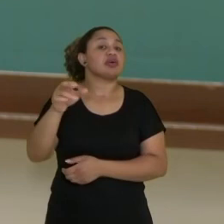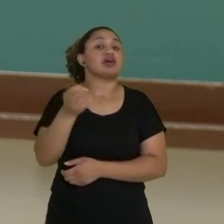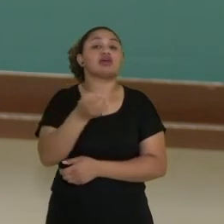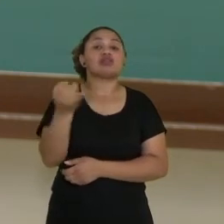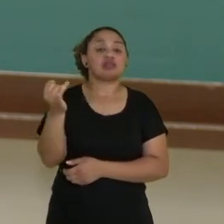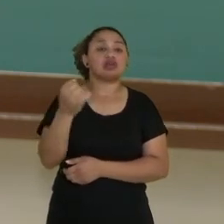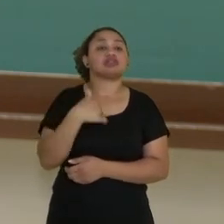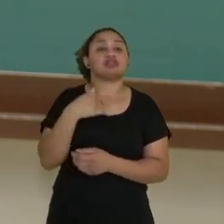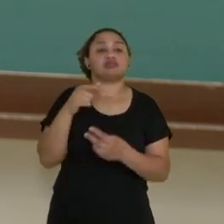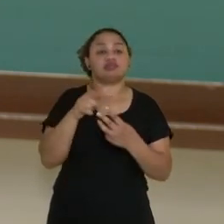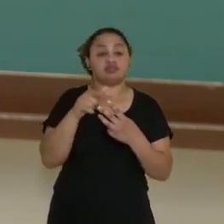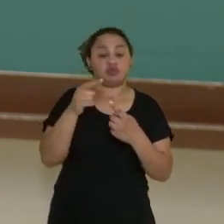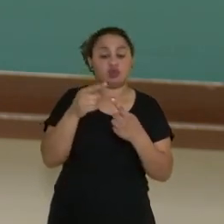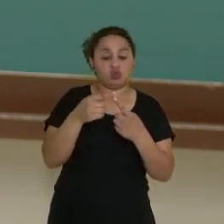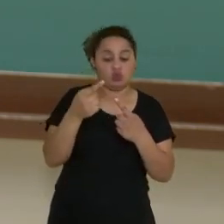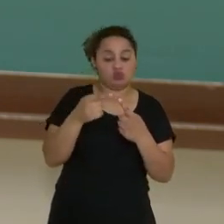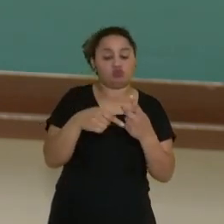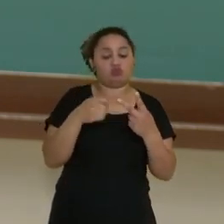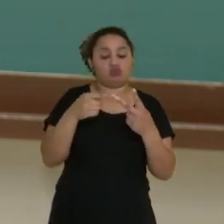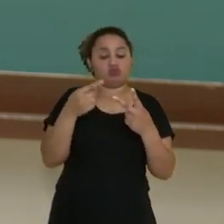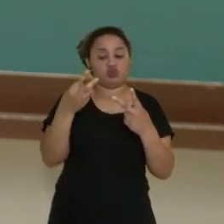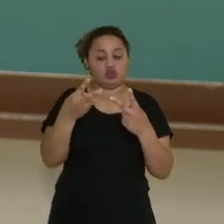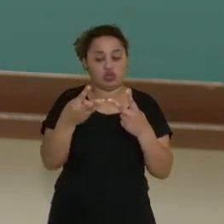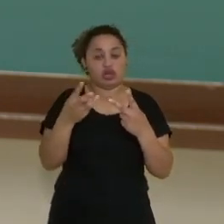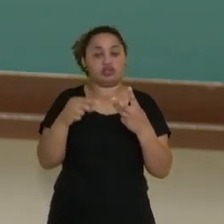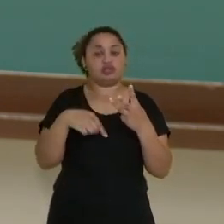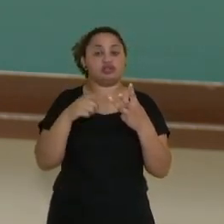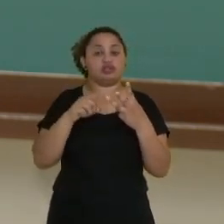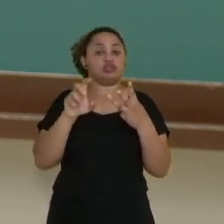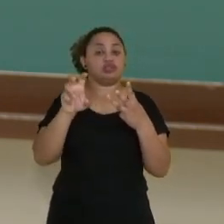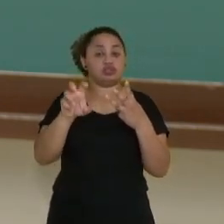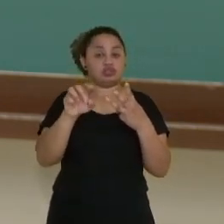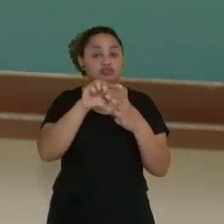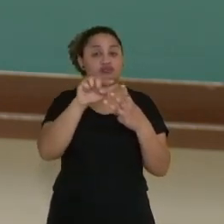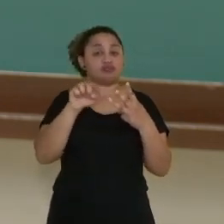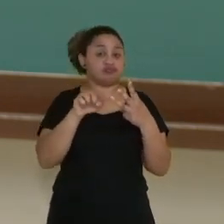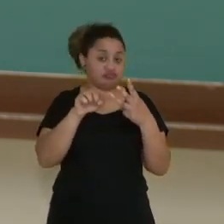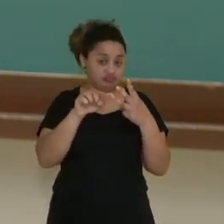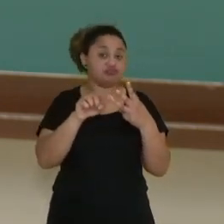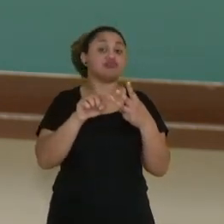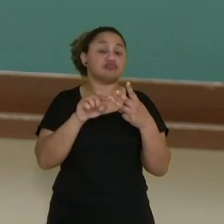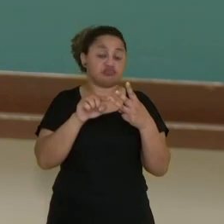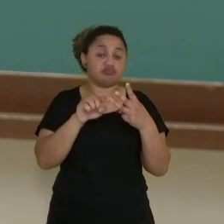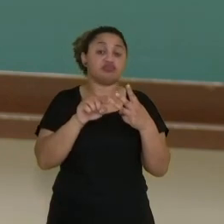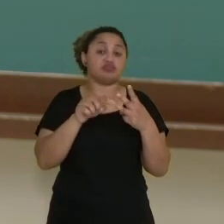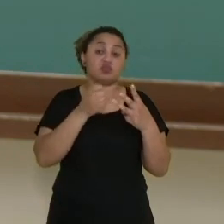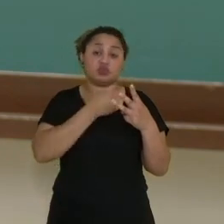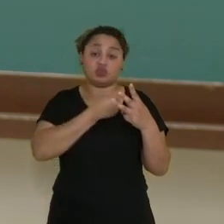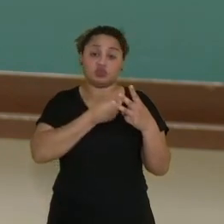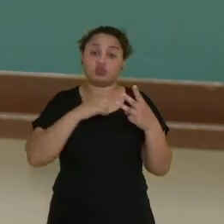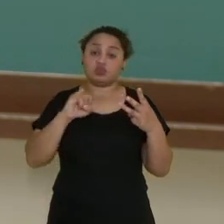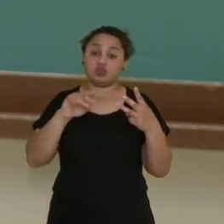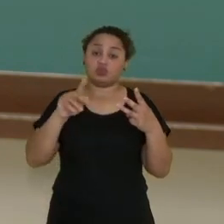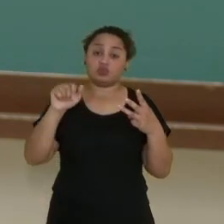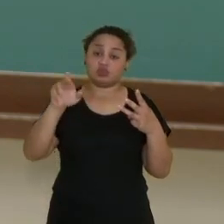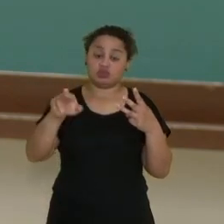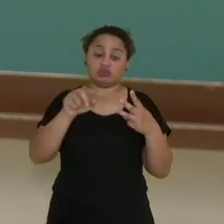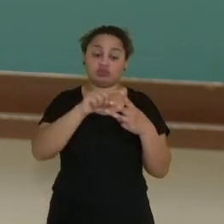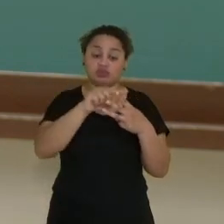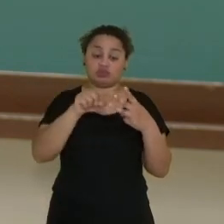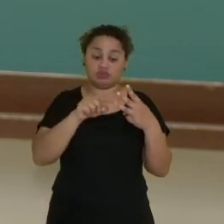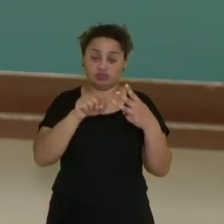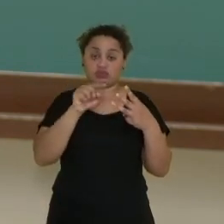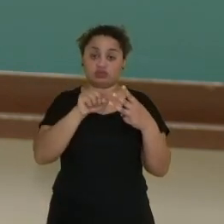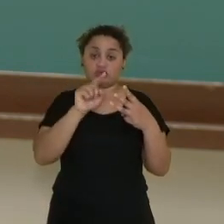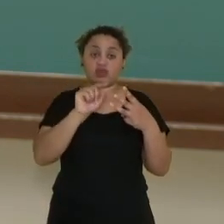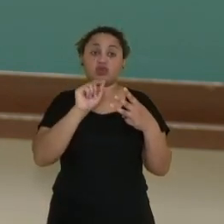Aparecem 3. Aparece o 1, o 3 e o 5. Então, são 3 números ímpares. Então, esse 3,